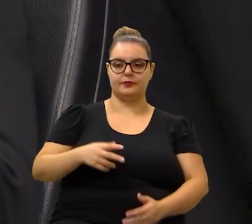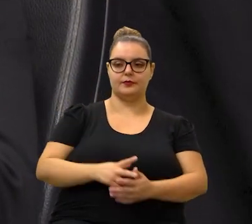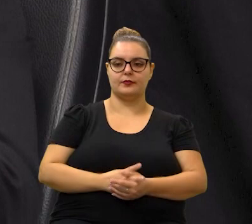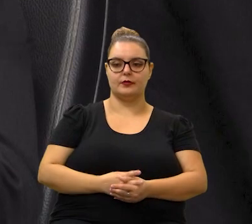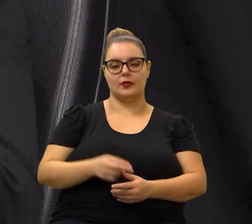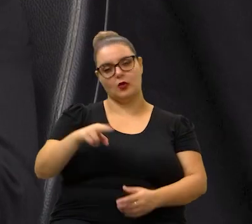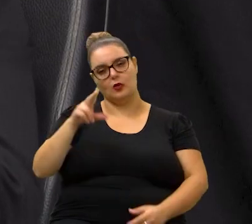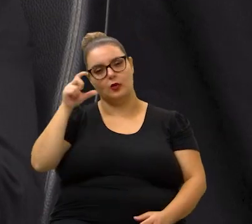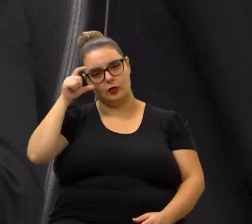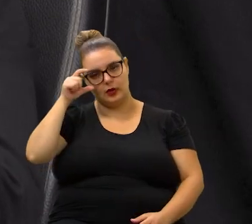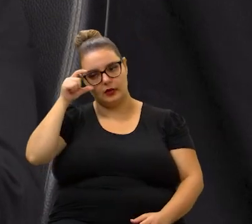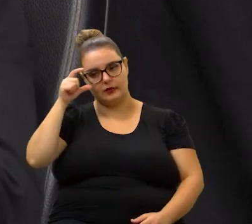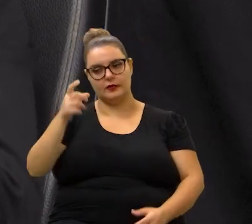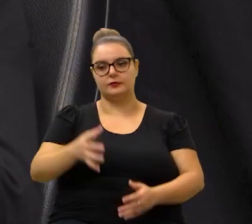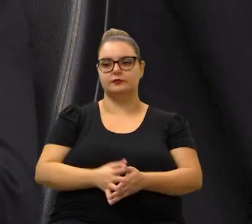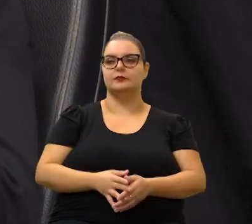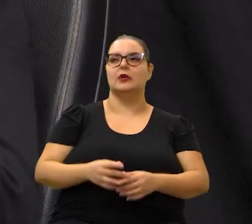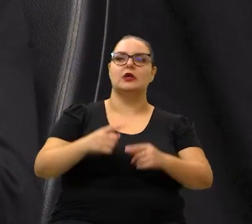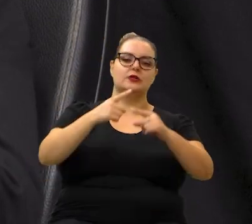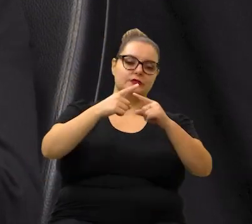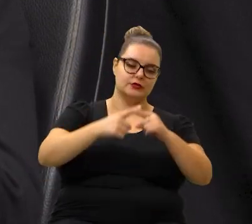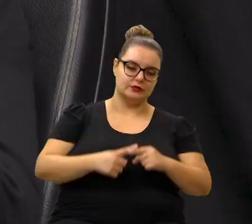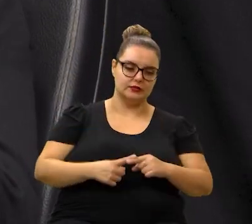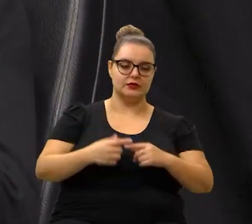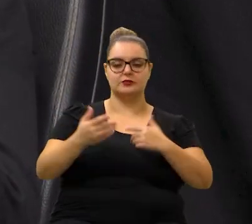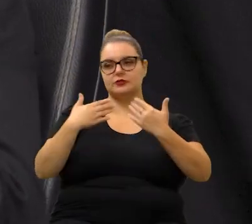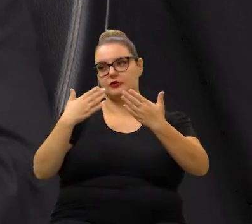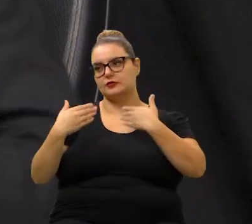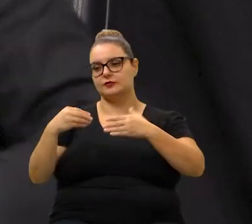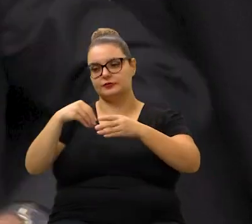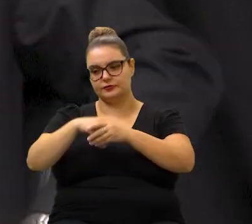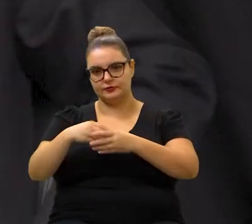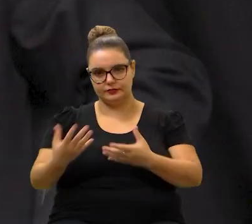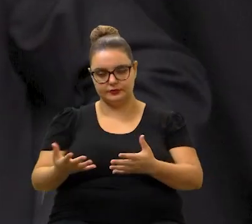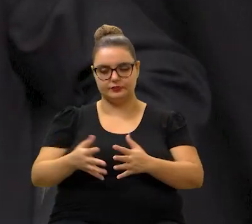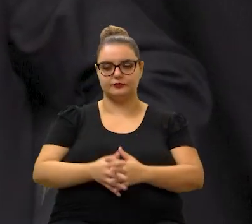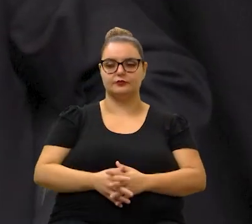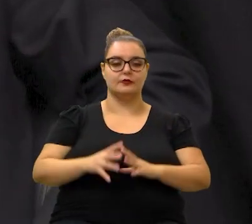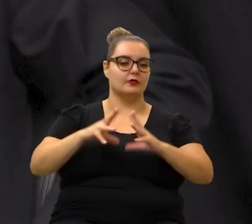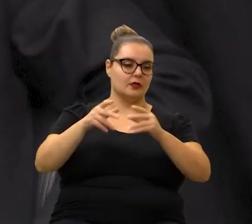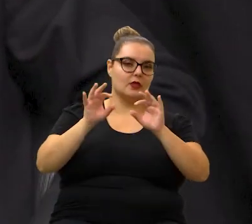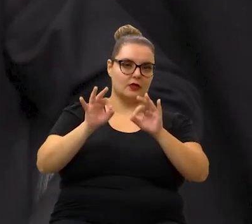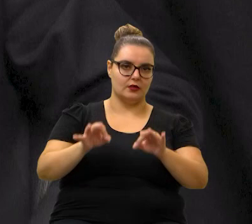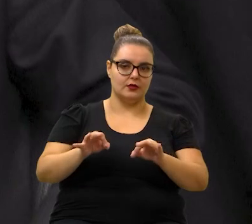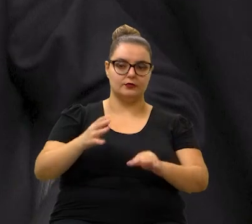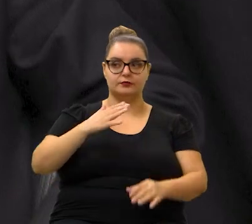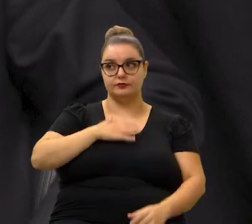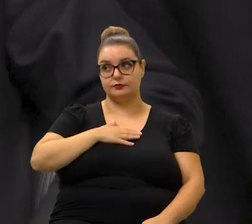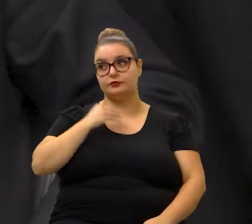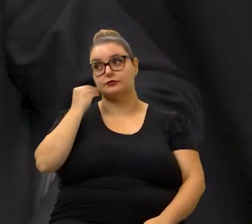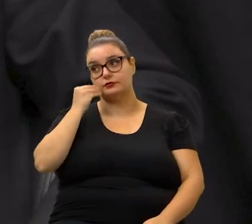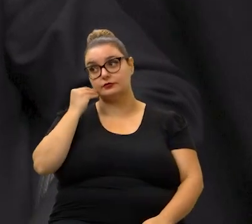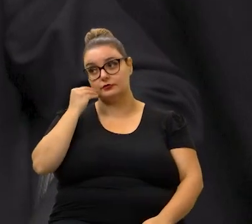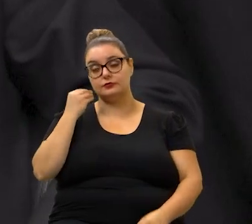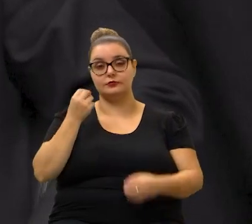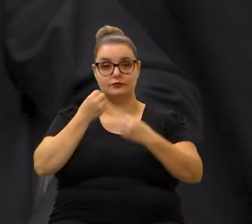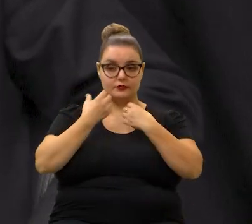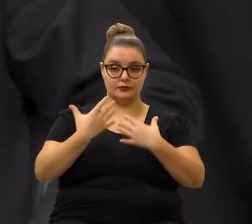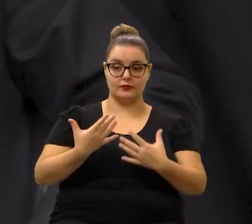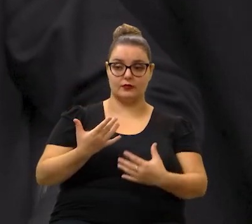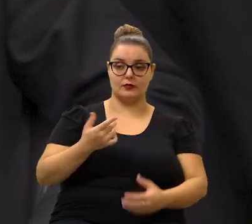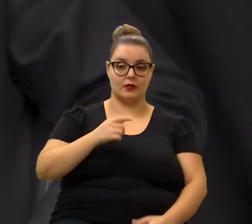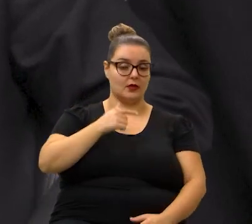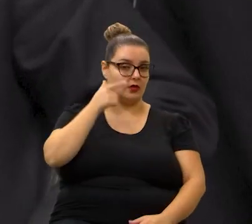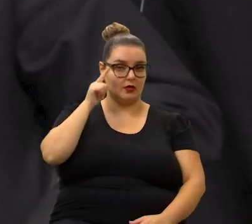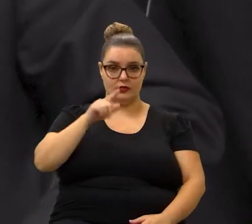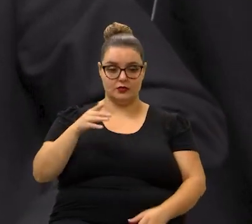noss fizemos essa Chapa disputamos eleição conversamos internamente e deu tudo certo e para mim foi uma experiência muito boa Apesar de eu não